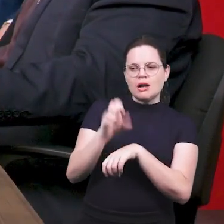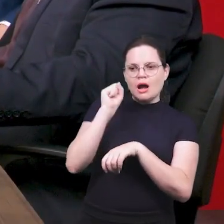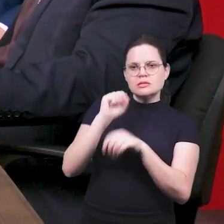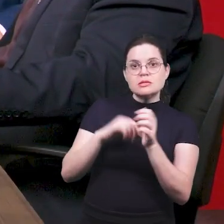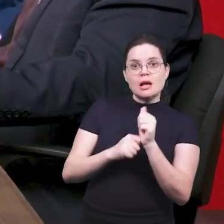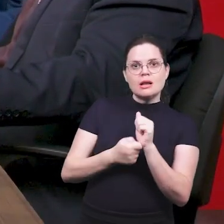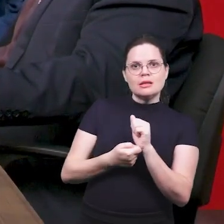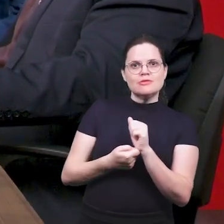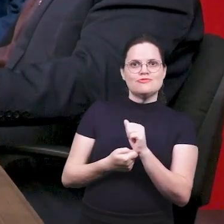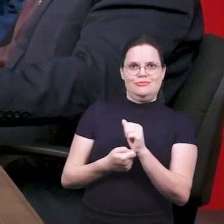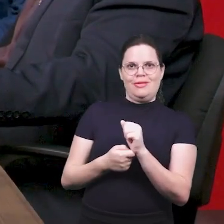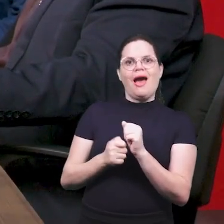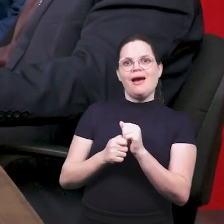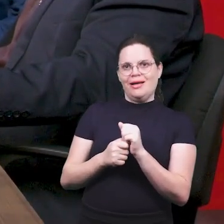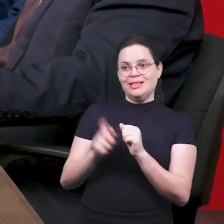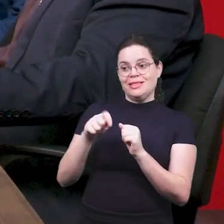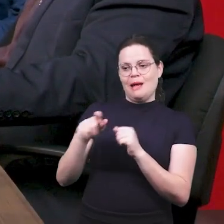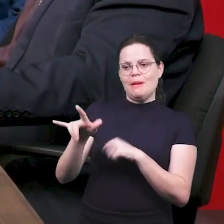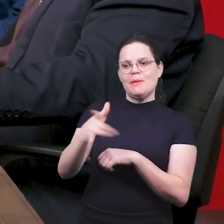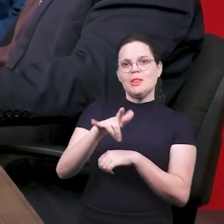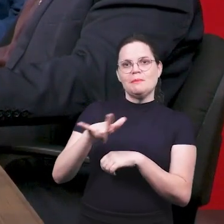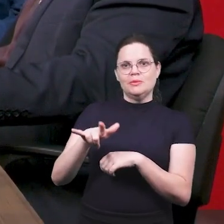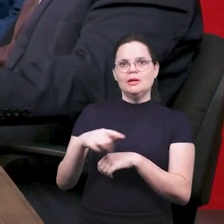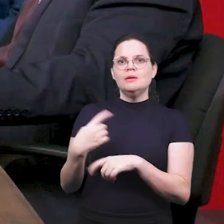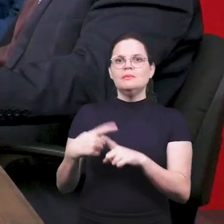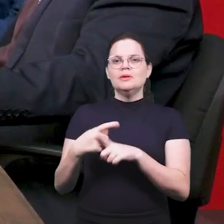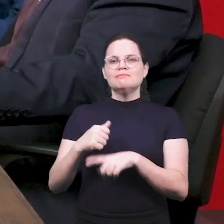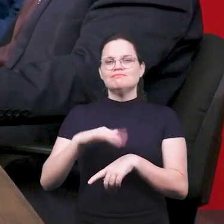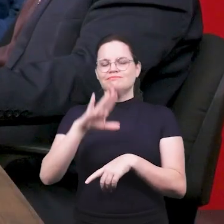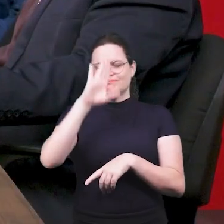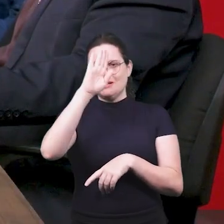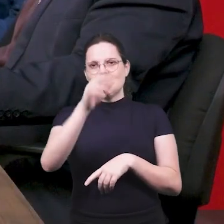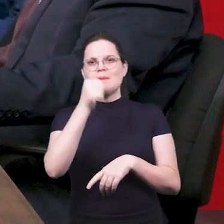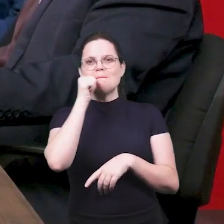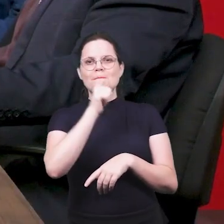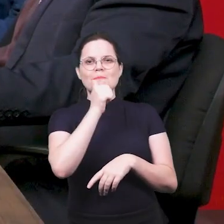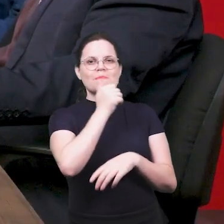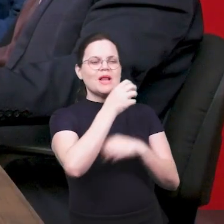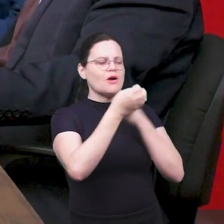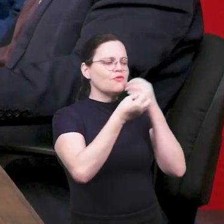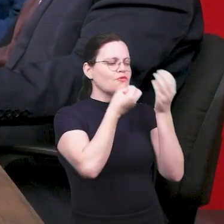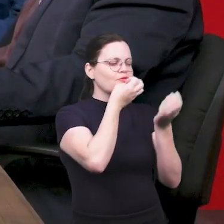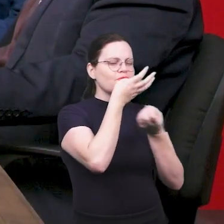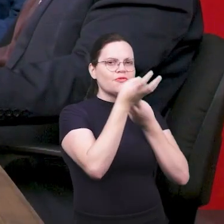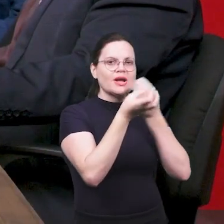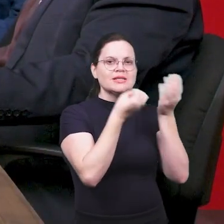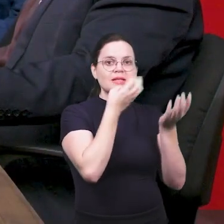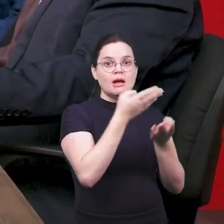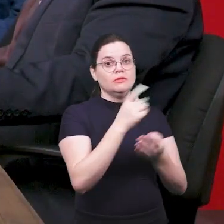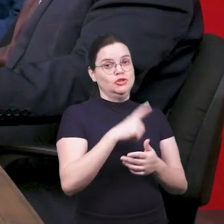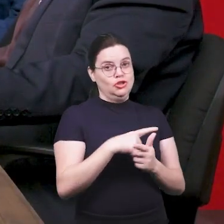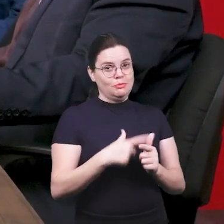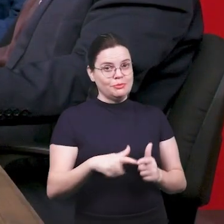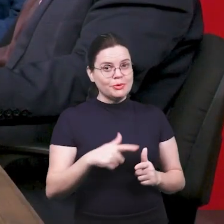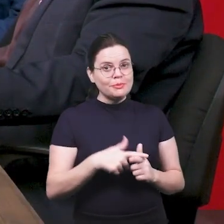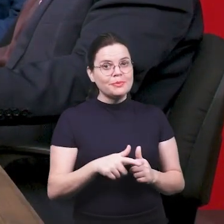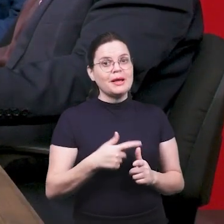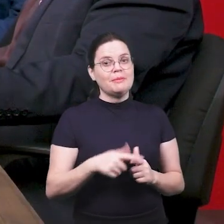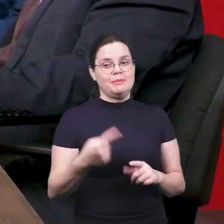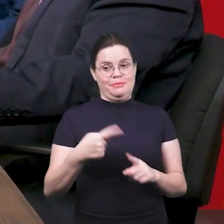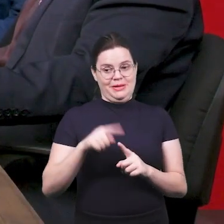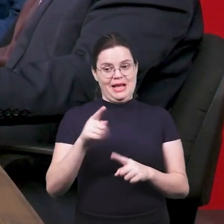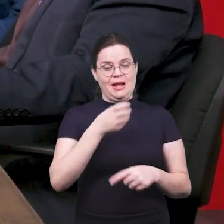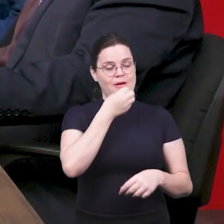auricular, quem confessava muito as mulheres, né? As mulheres confessavam muitas coisas e traziam um problemado, né? Porque